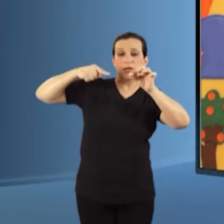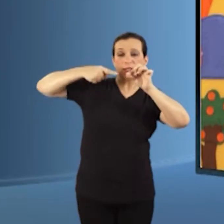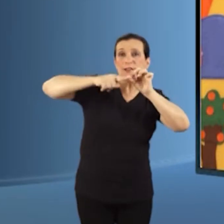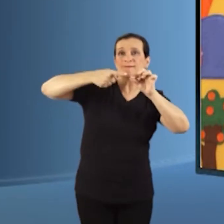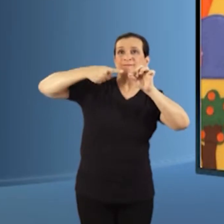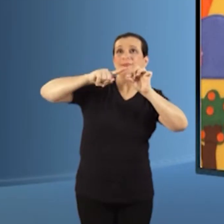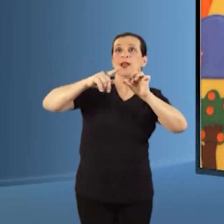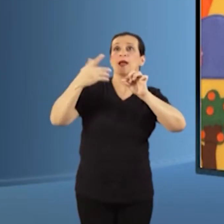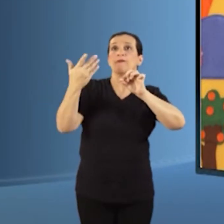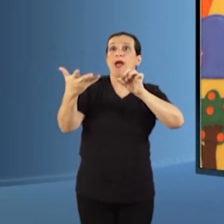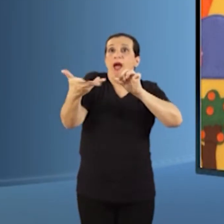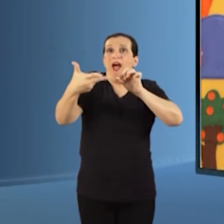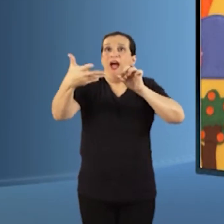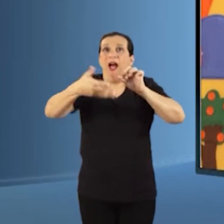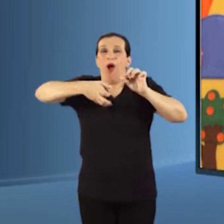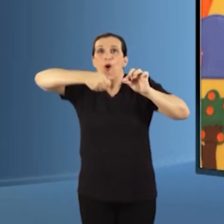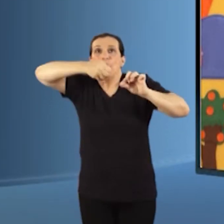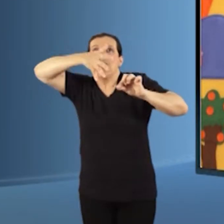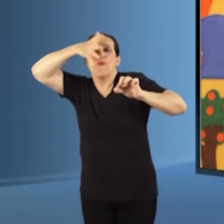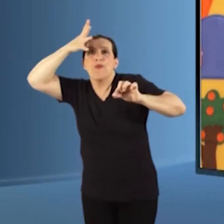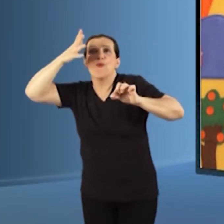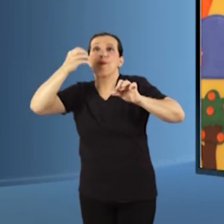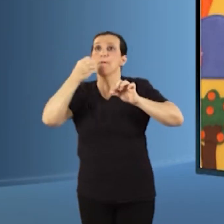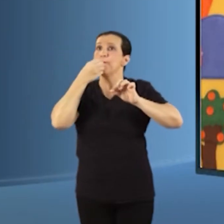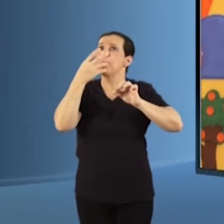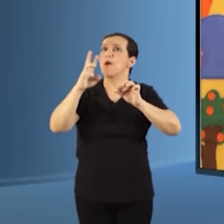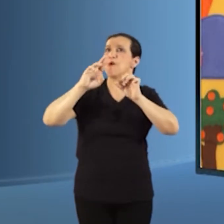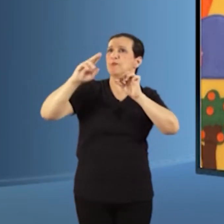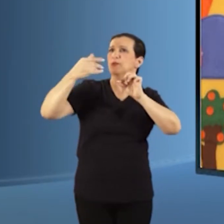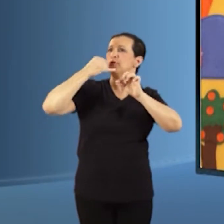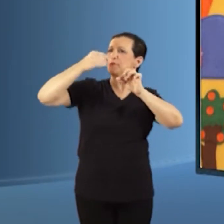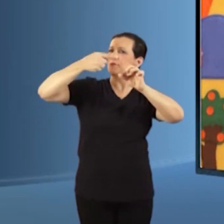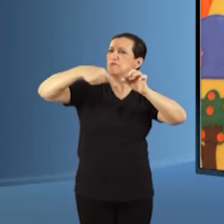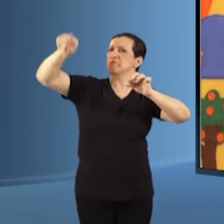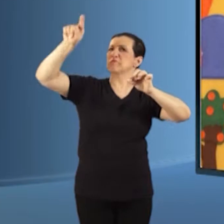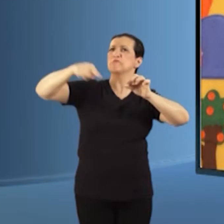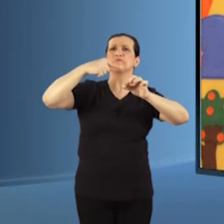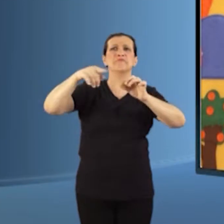eletrônica, o quanto ela está ágil, né, está respondendo bem à